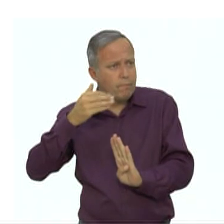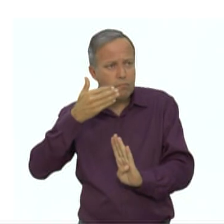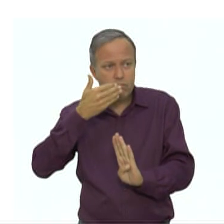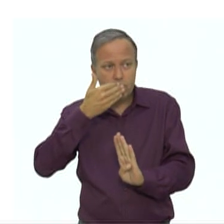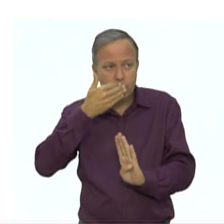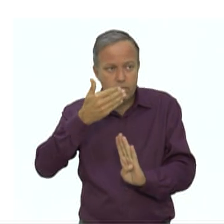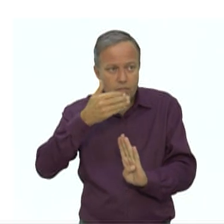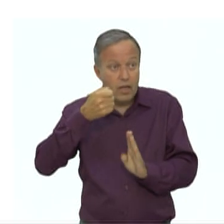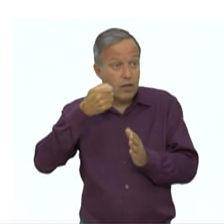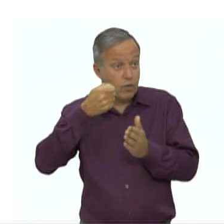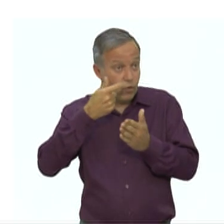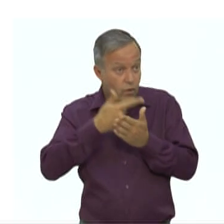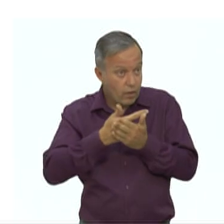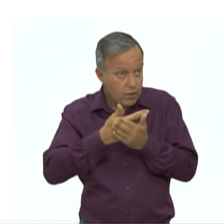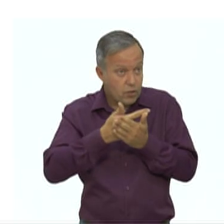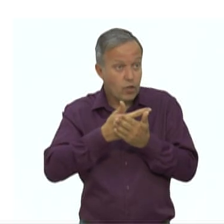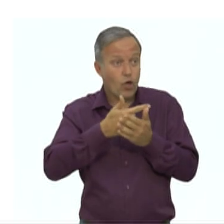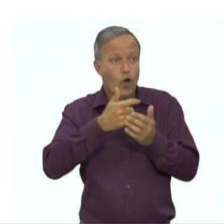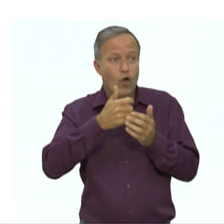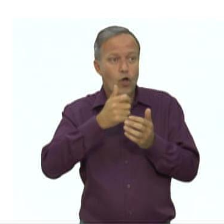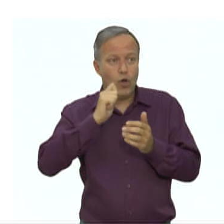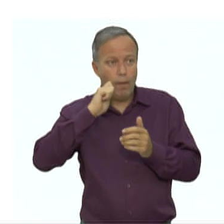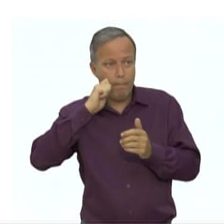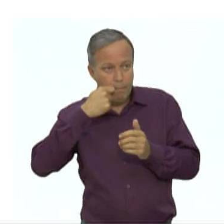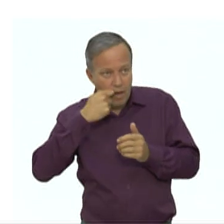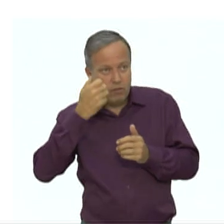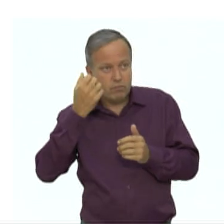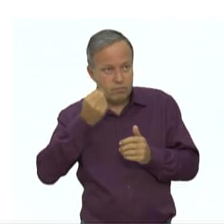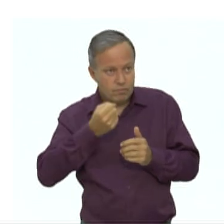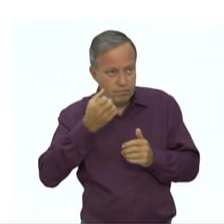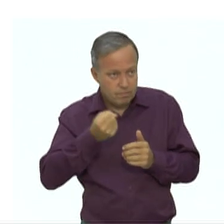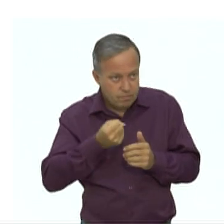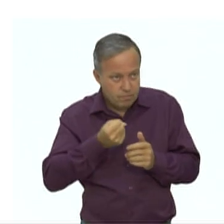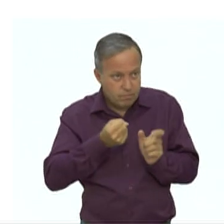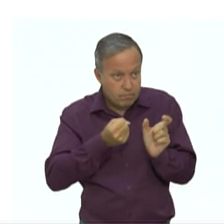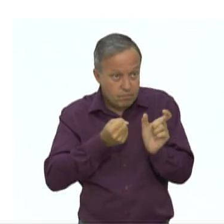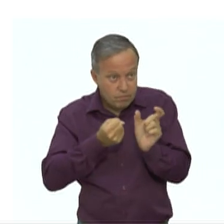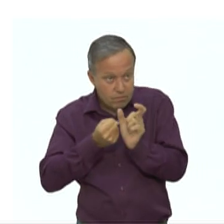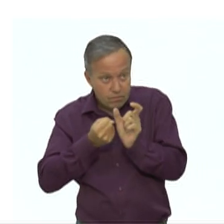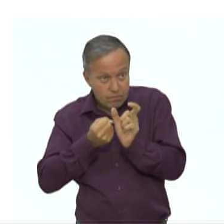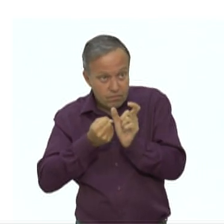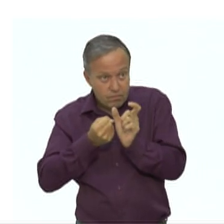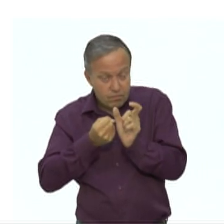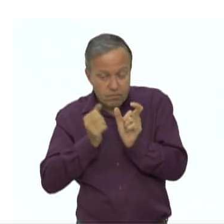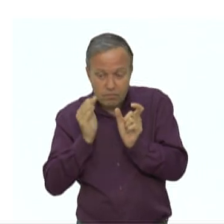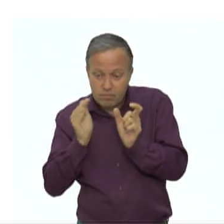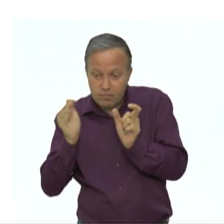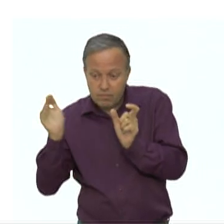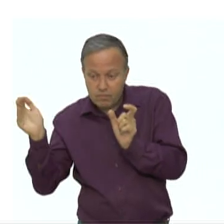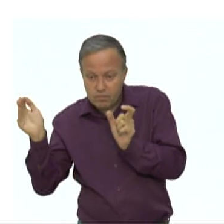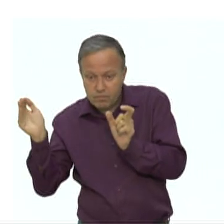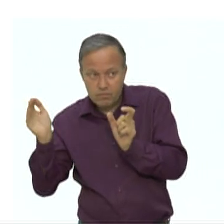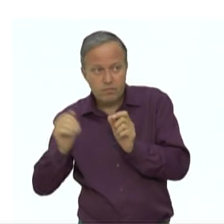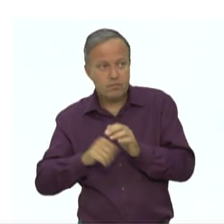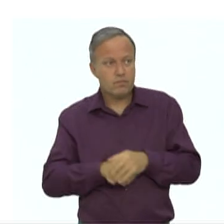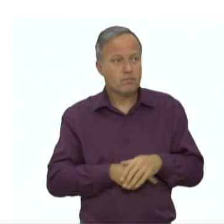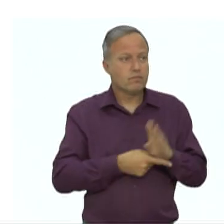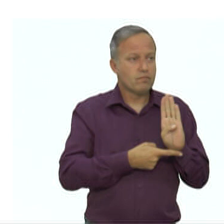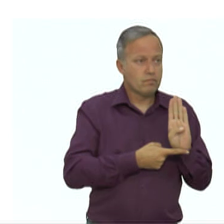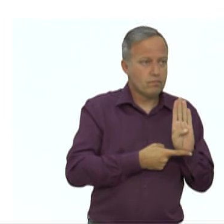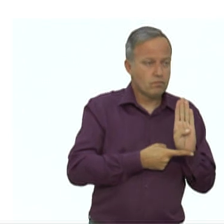que comprasse pan, leite, espaço, el periódico. La